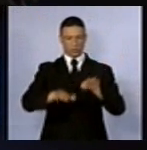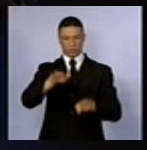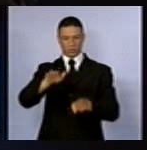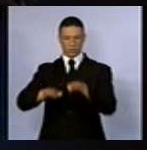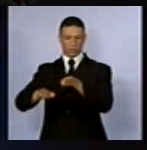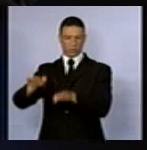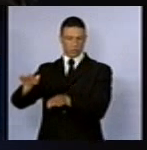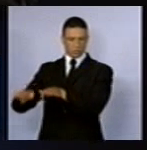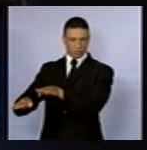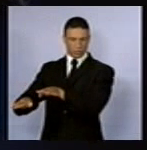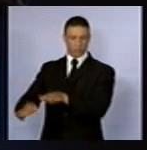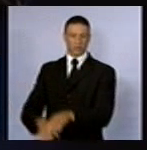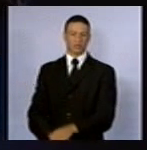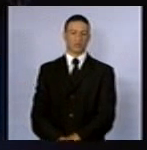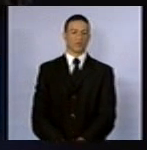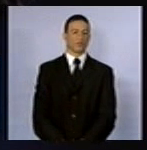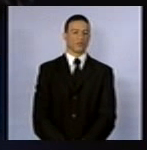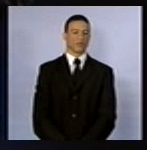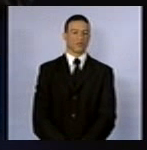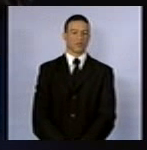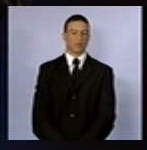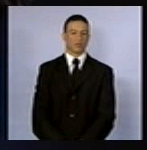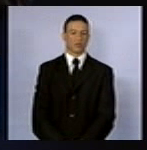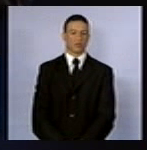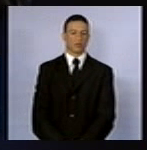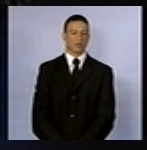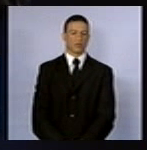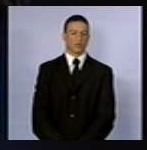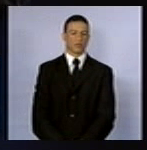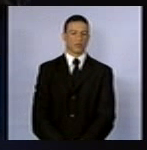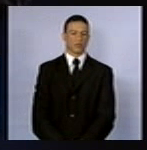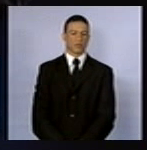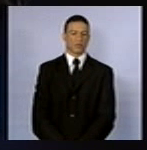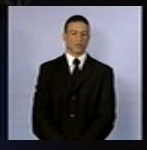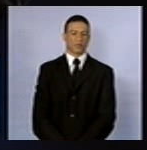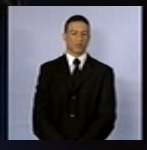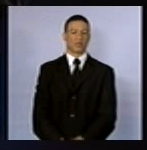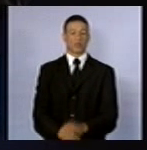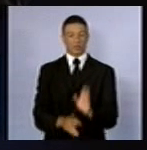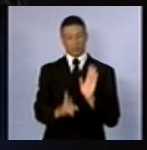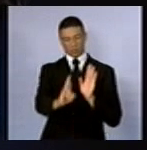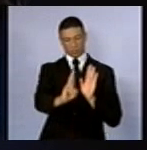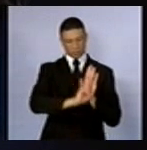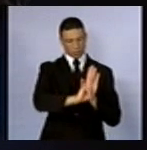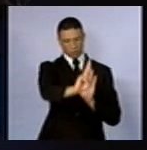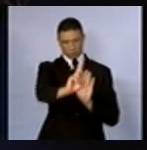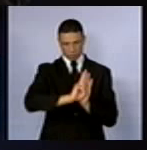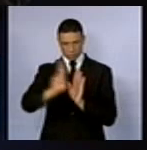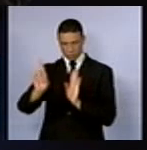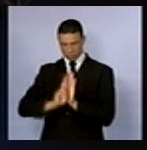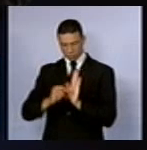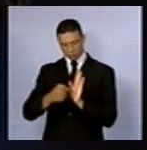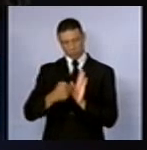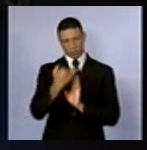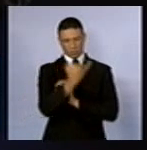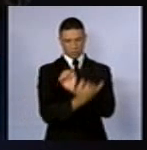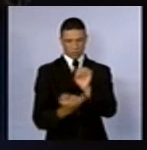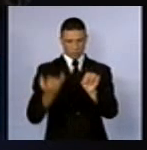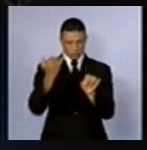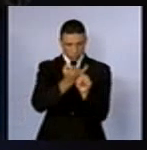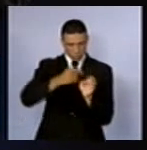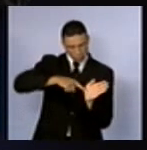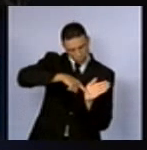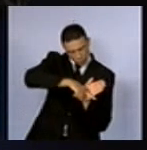variável e aqui tá uma uma uma uma como esses dados estão disponibilizados na internet para